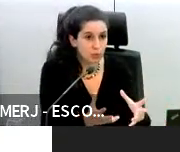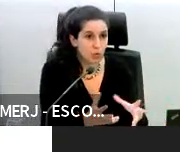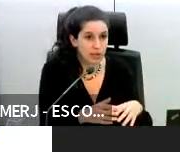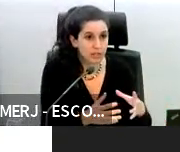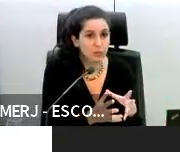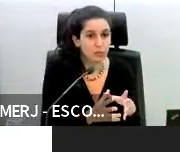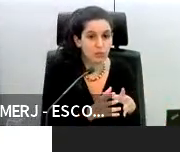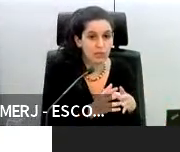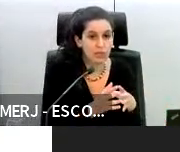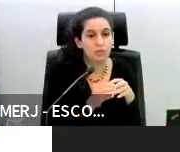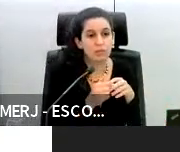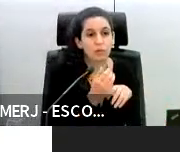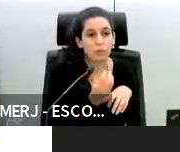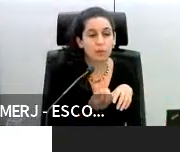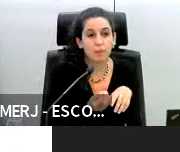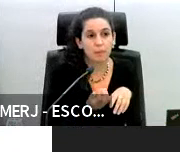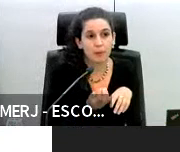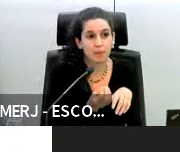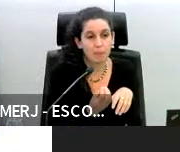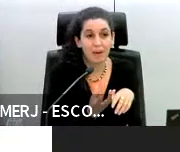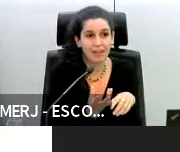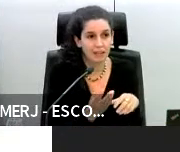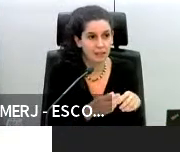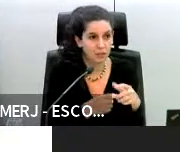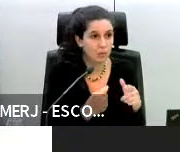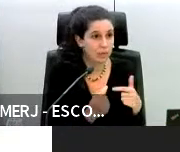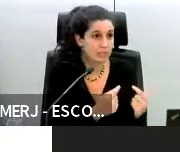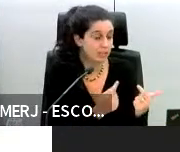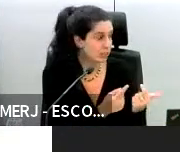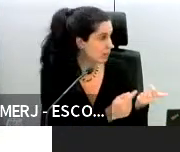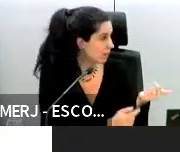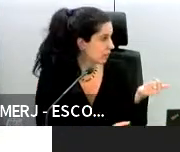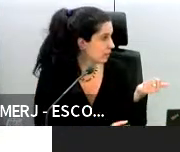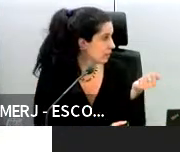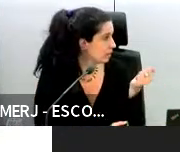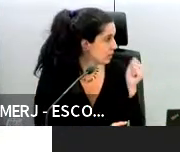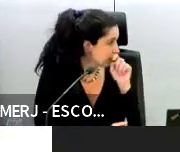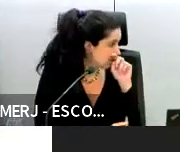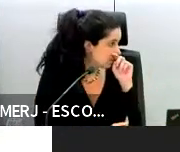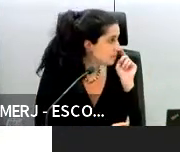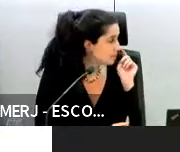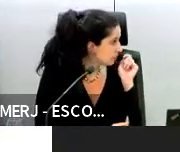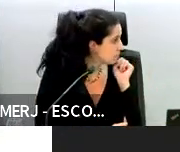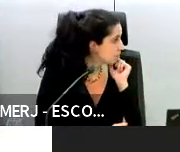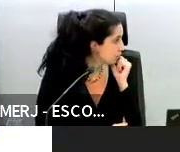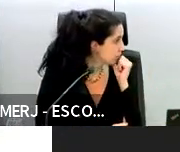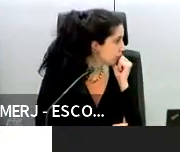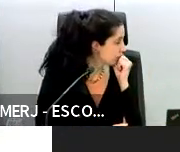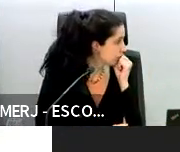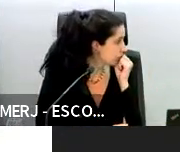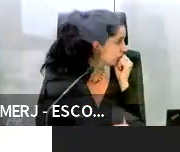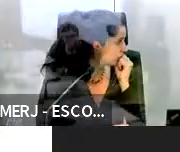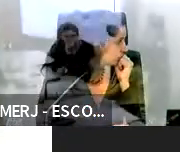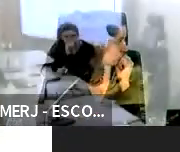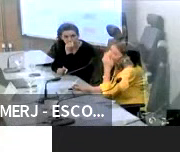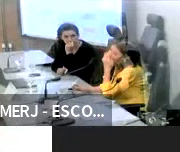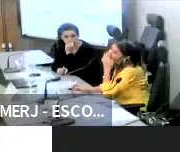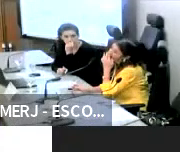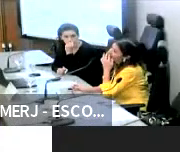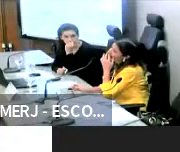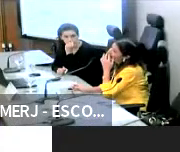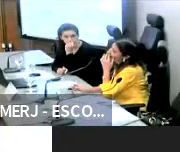se concordava, se tinha um consenso, havia uma barreira qualquer sistêmica. Deixa eu complementar isso que a Lívia falou que é